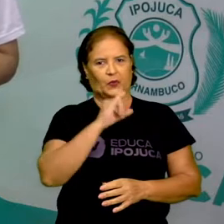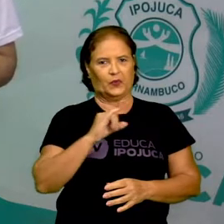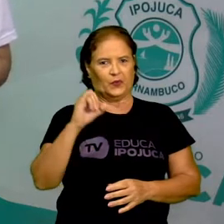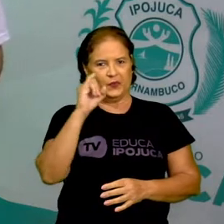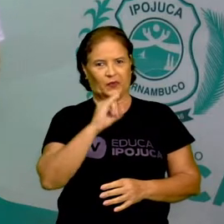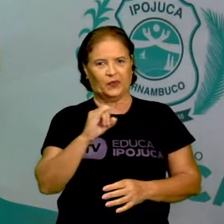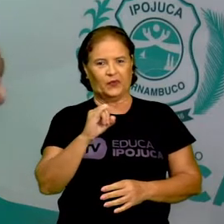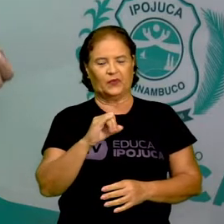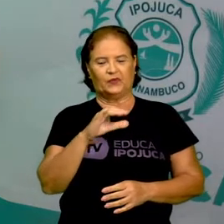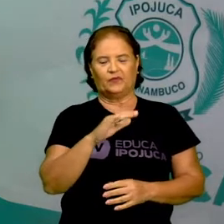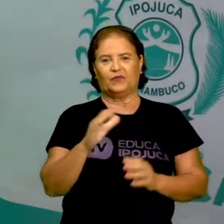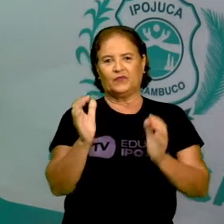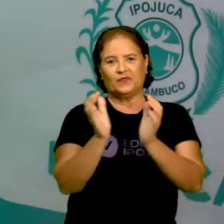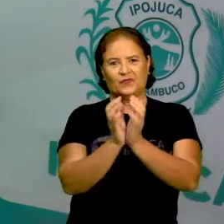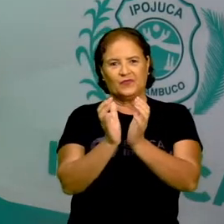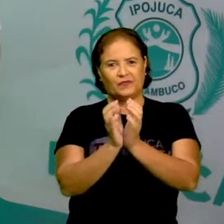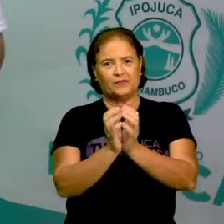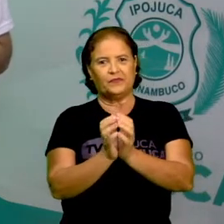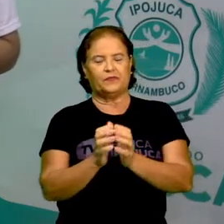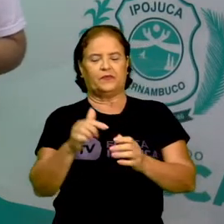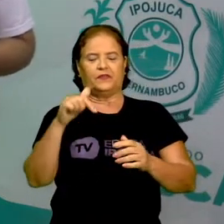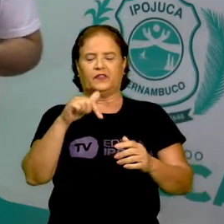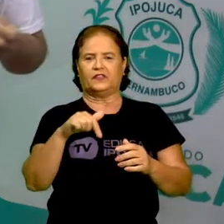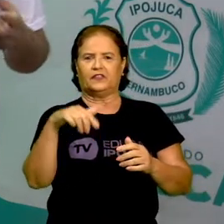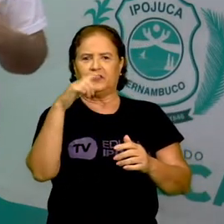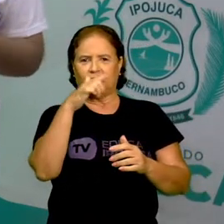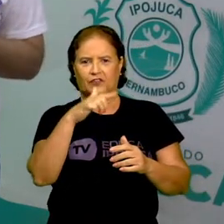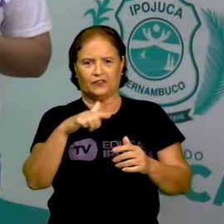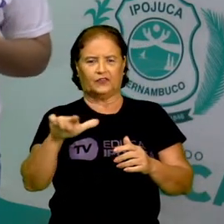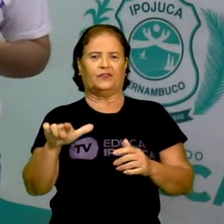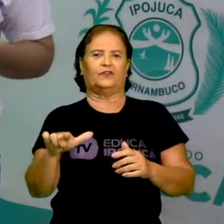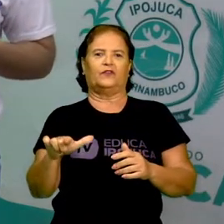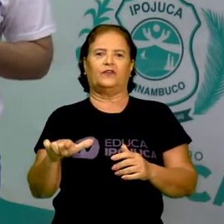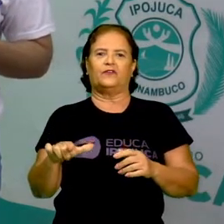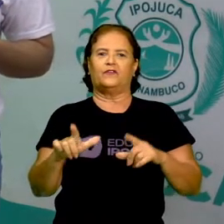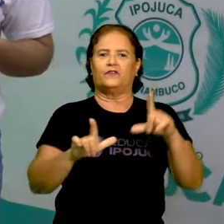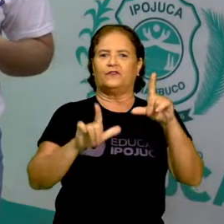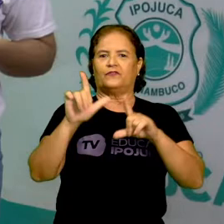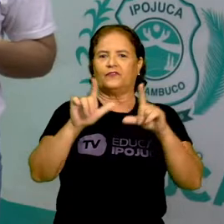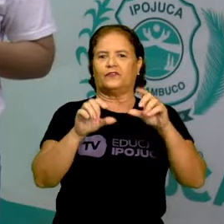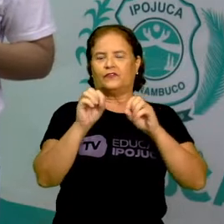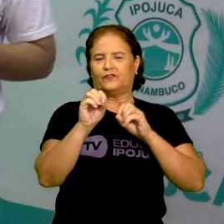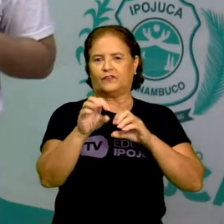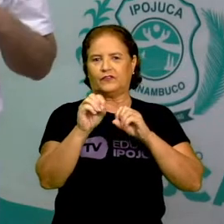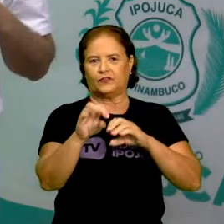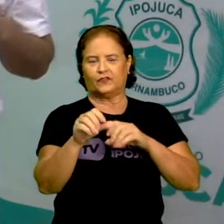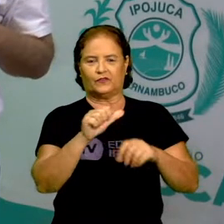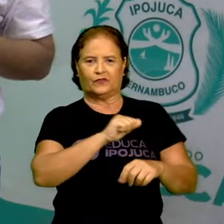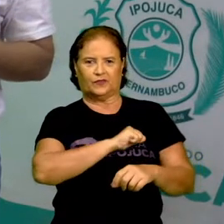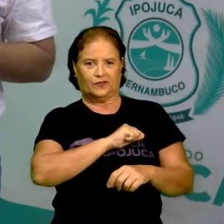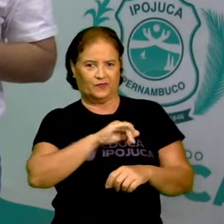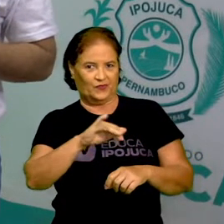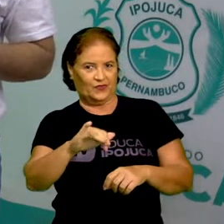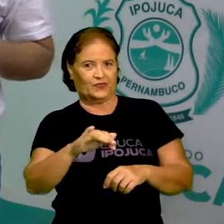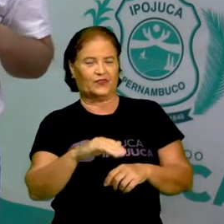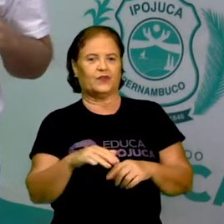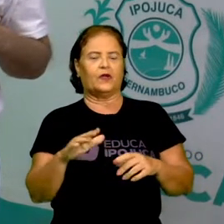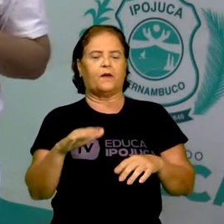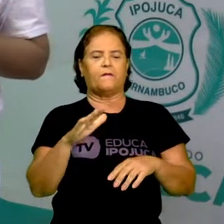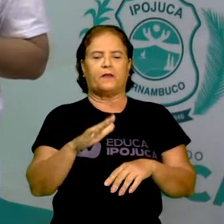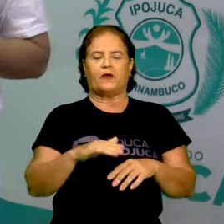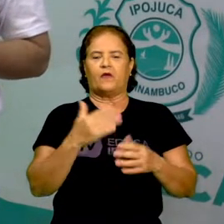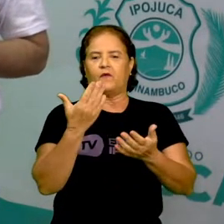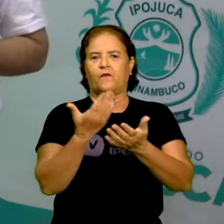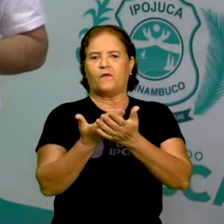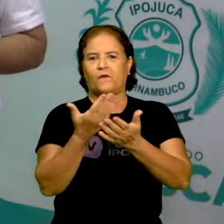Olá, turminha! Estamos aqui de volta na nossa TV Educa Ipojuca para mais uma aula para